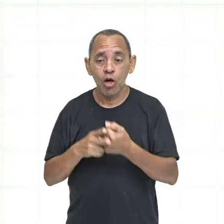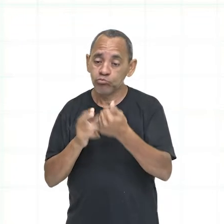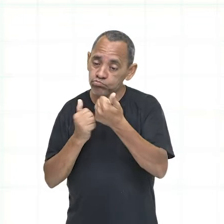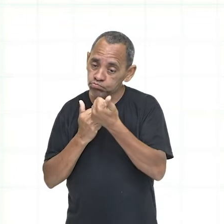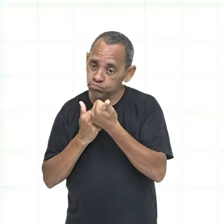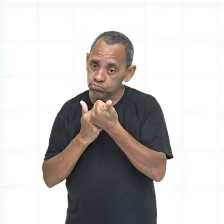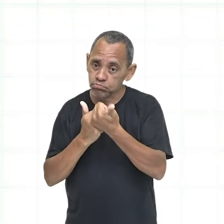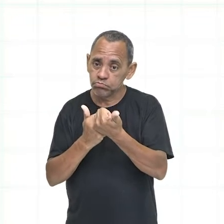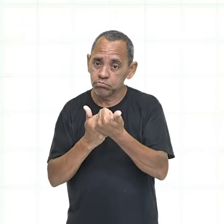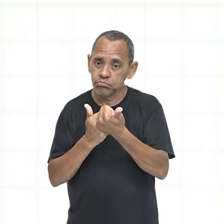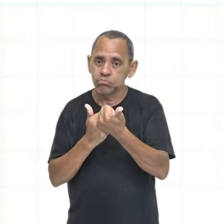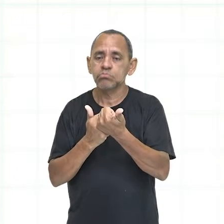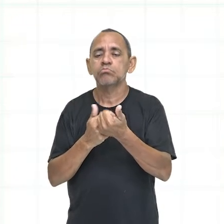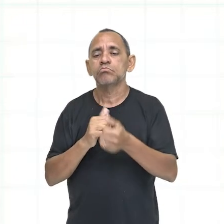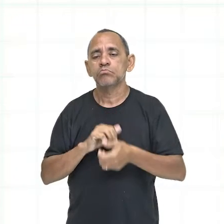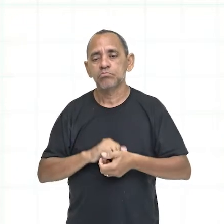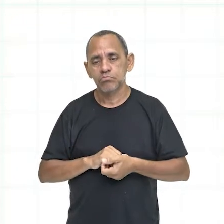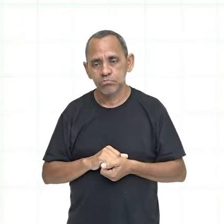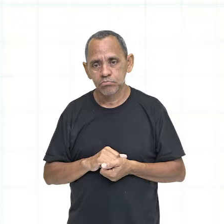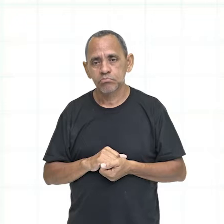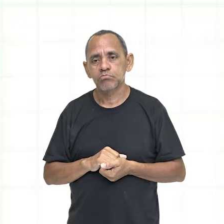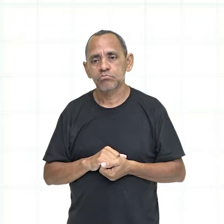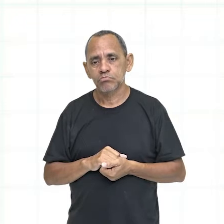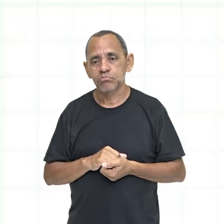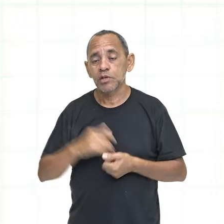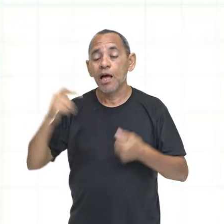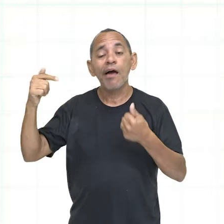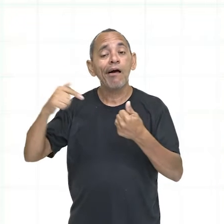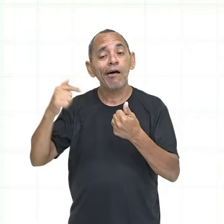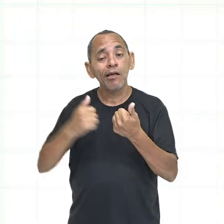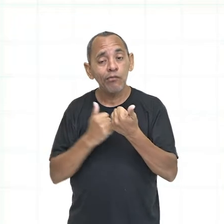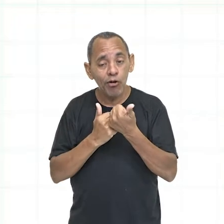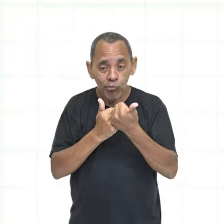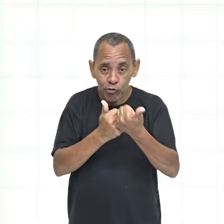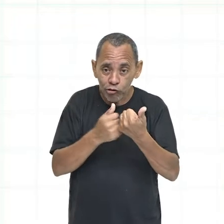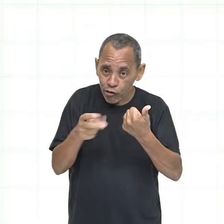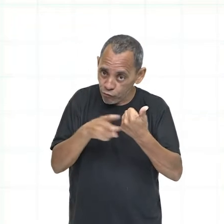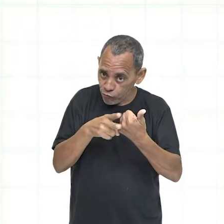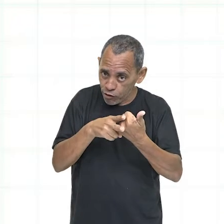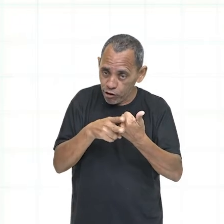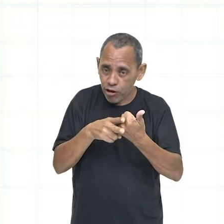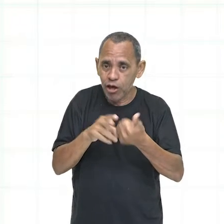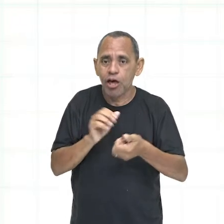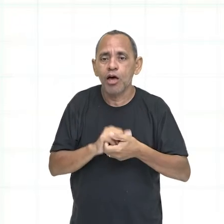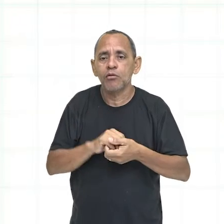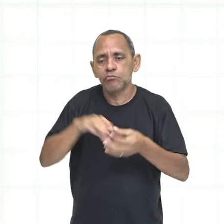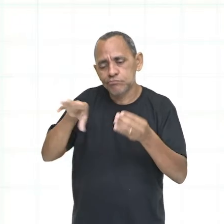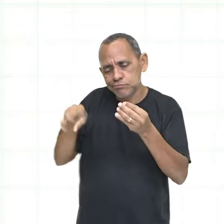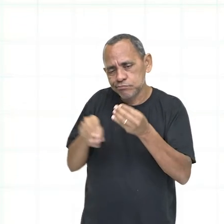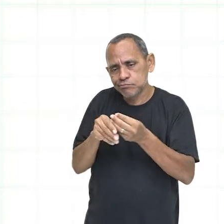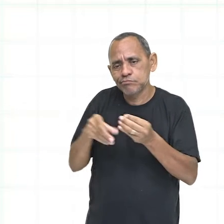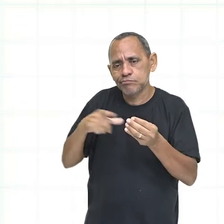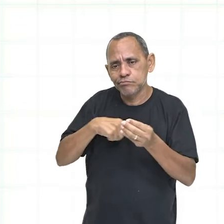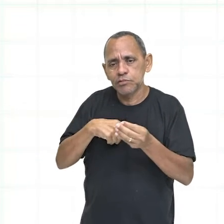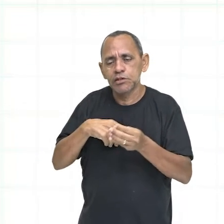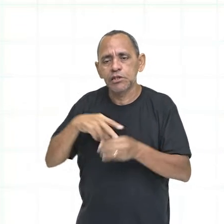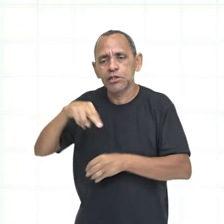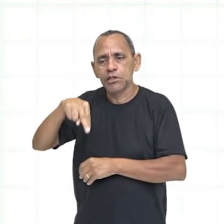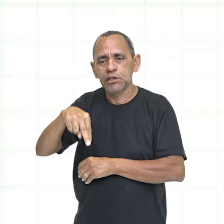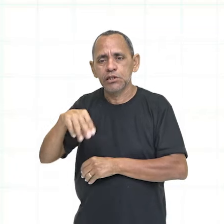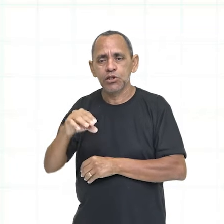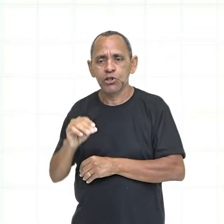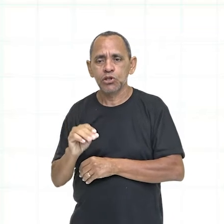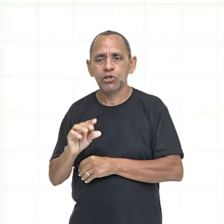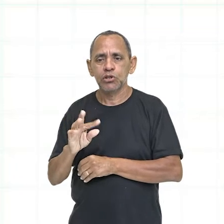excelência, né? Ele só é verbo modal. Então, ele é o verbo sempre auxiliar e ele vai receber o not. No caso das